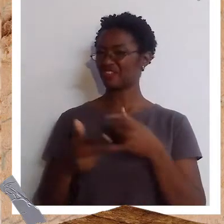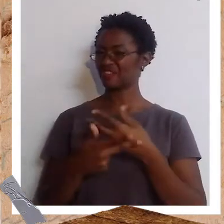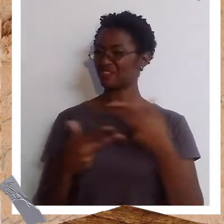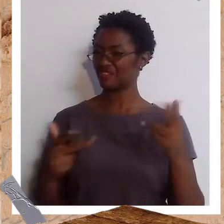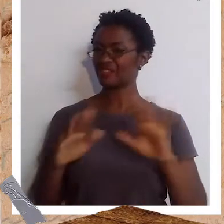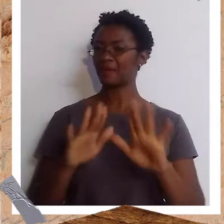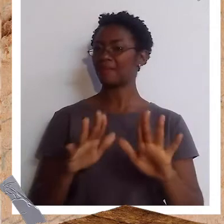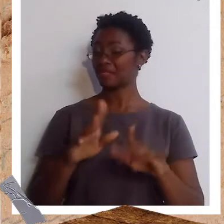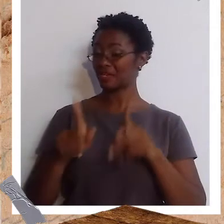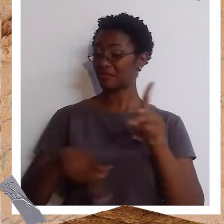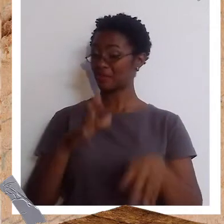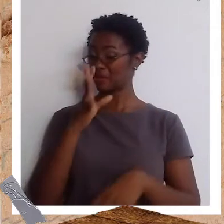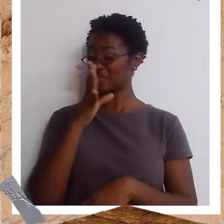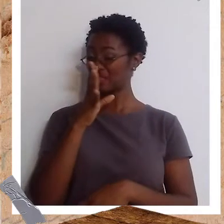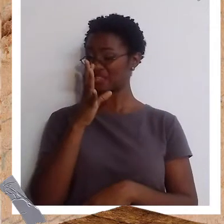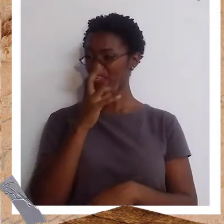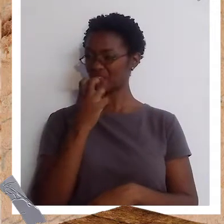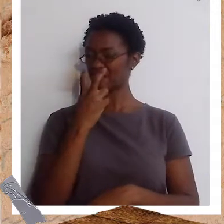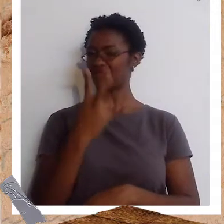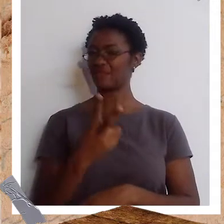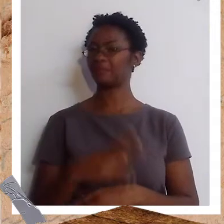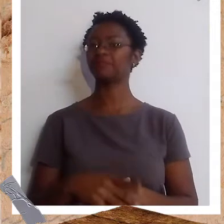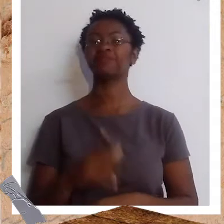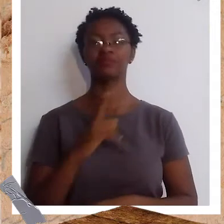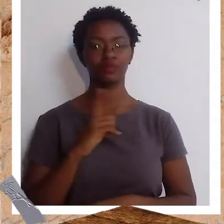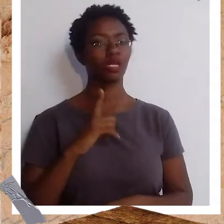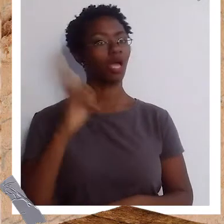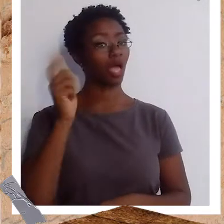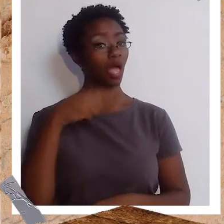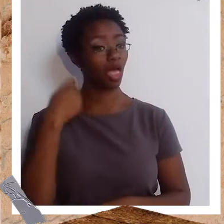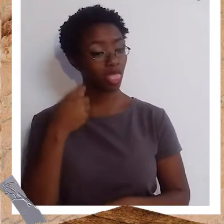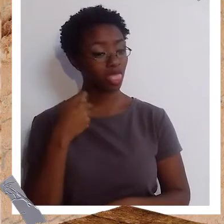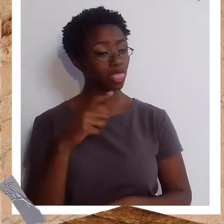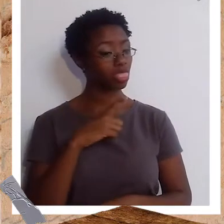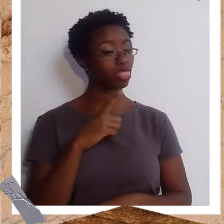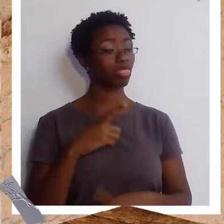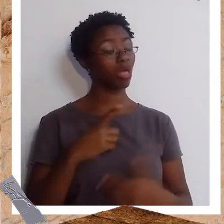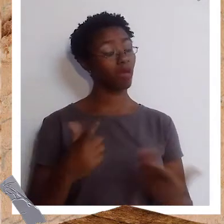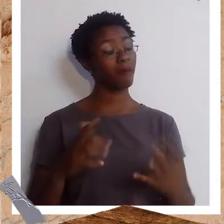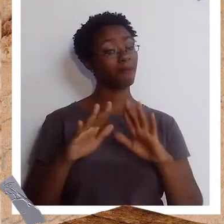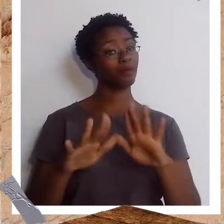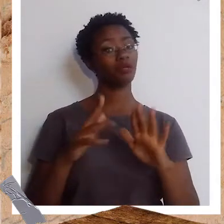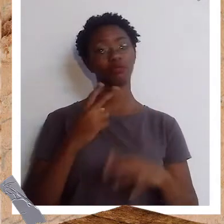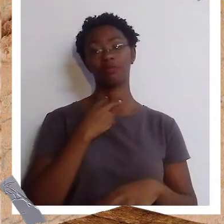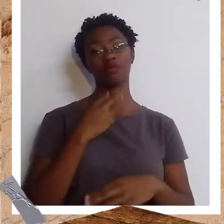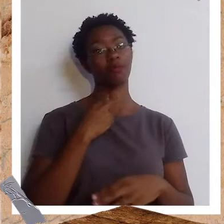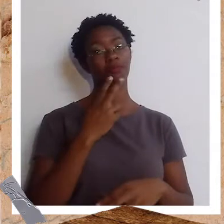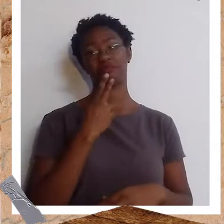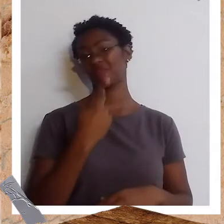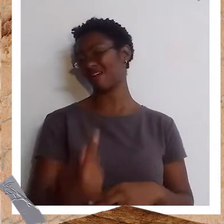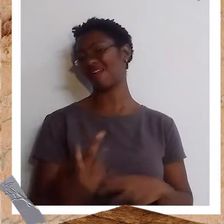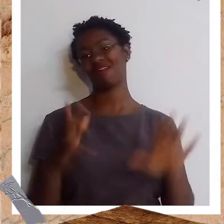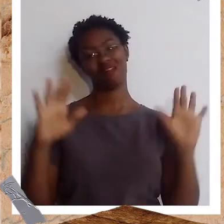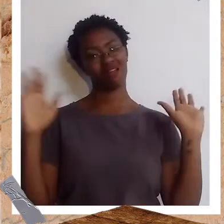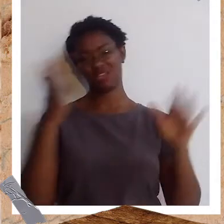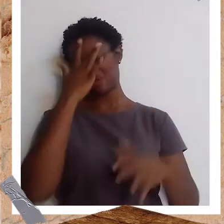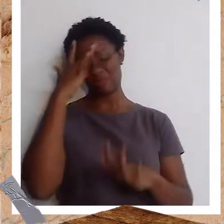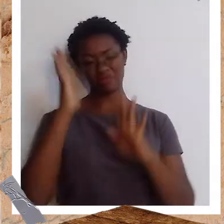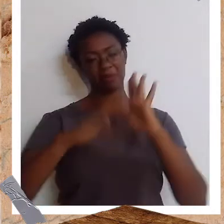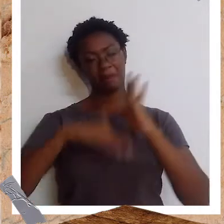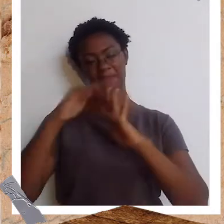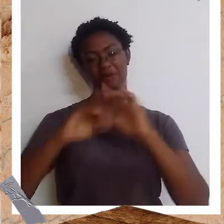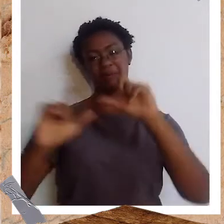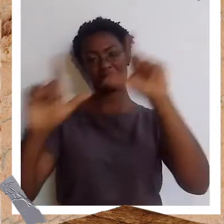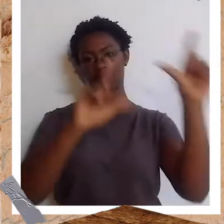querendo saber. Vai ter muita arte visual. O nome dos artistas a gente não pode dizer, é segredo de exposição. Entendi. Mas vai ser, assim, não, vai